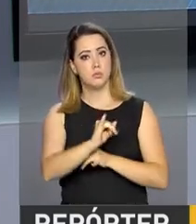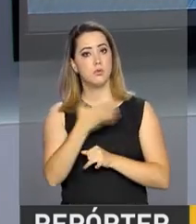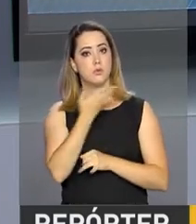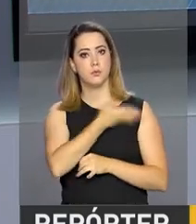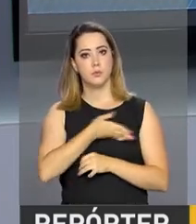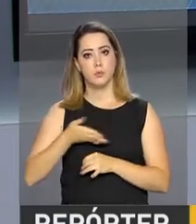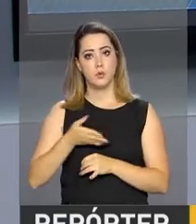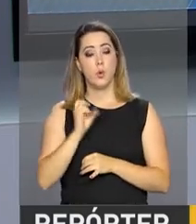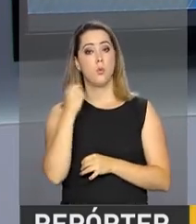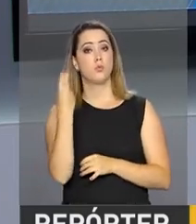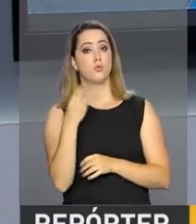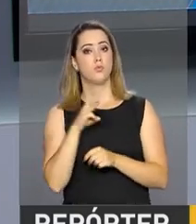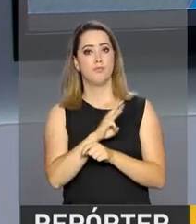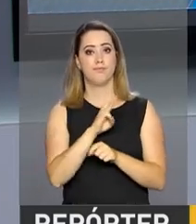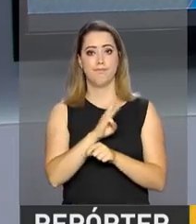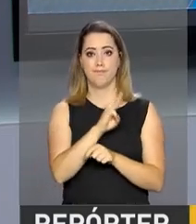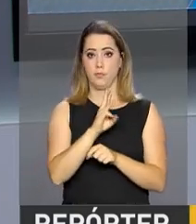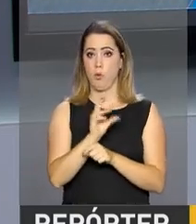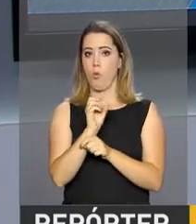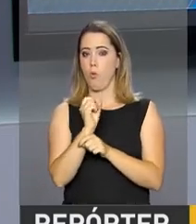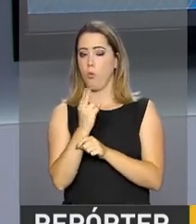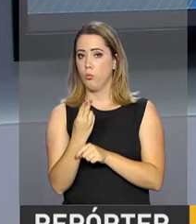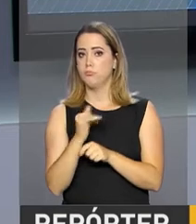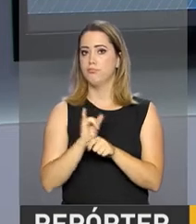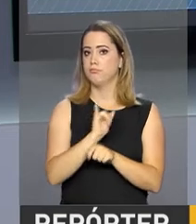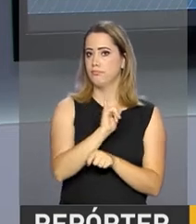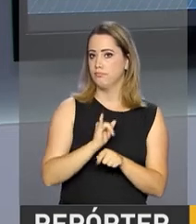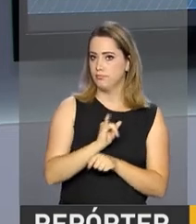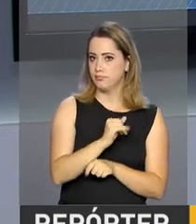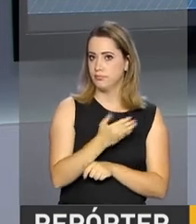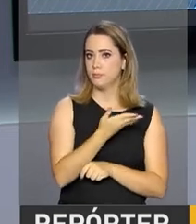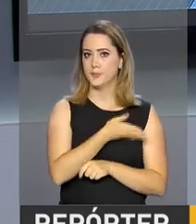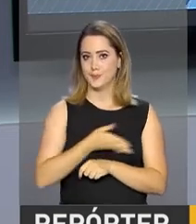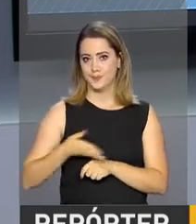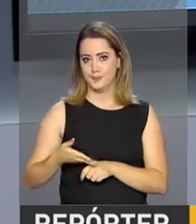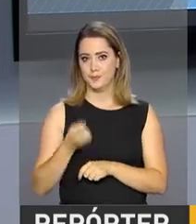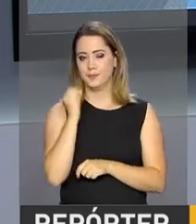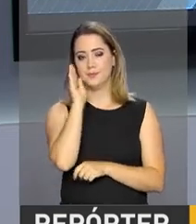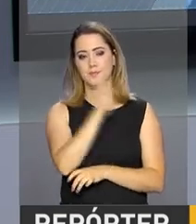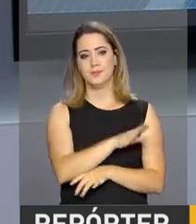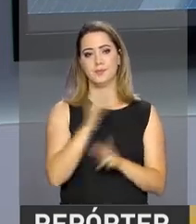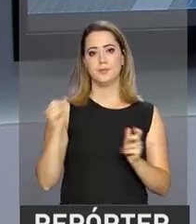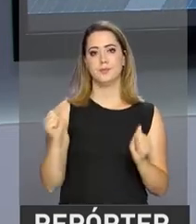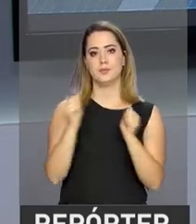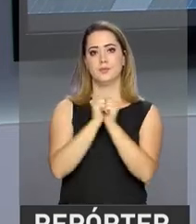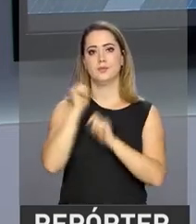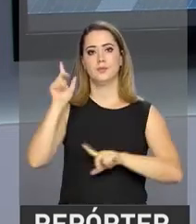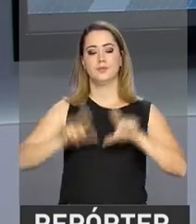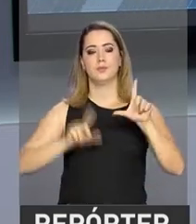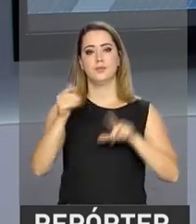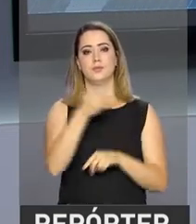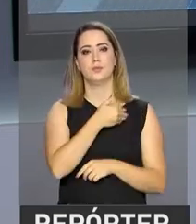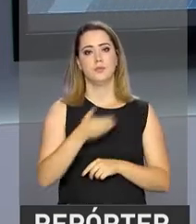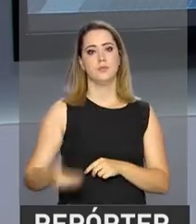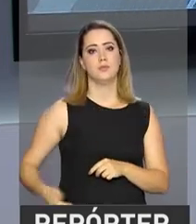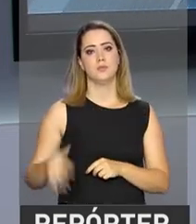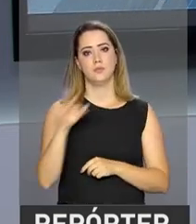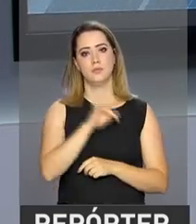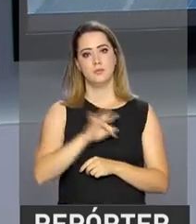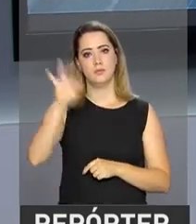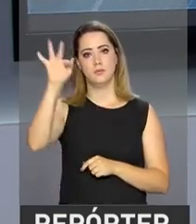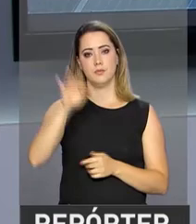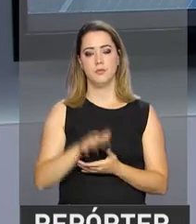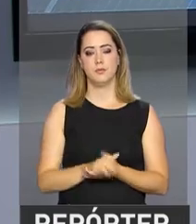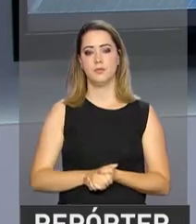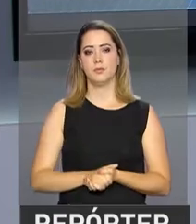pela internet no site da nbr ou em nosso canal no youtube uma ótima tarde pra você continue com a gente aqui na nbr